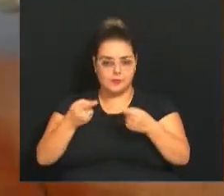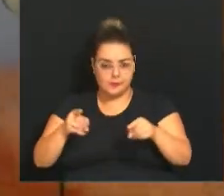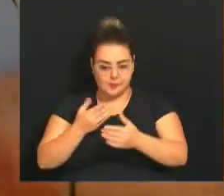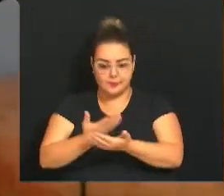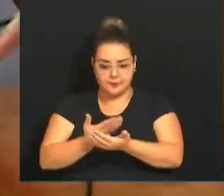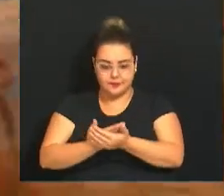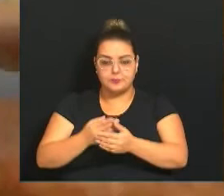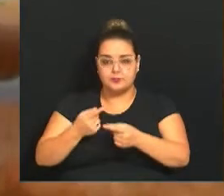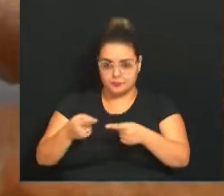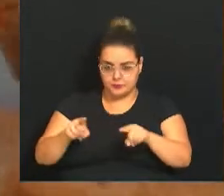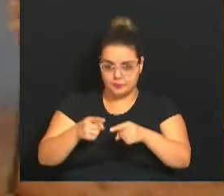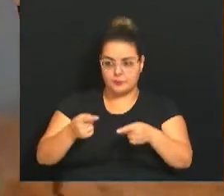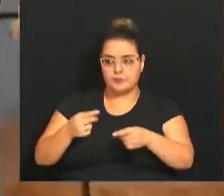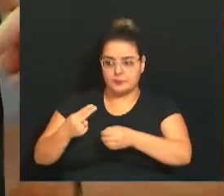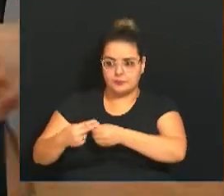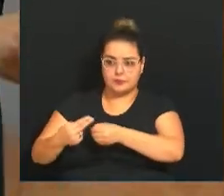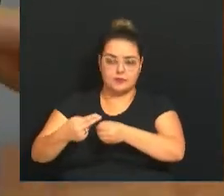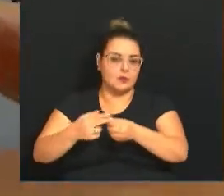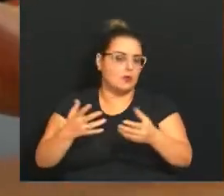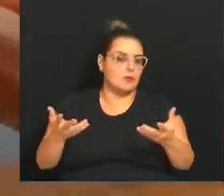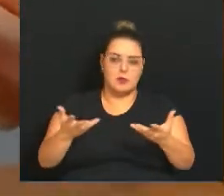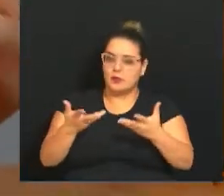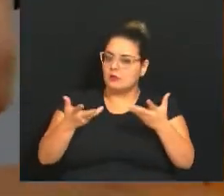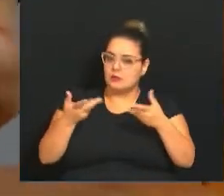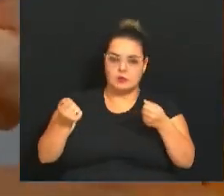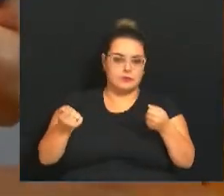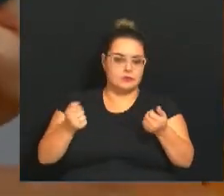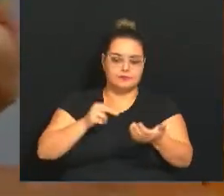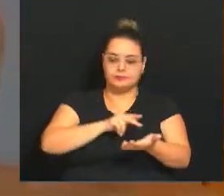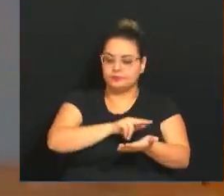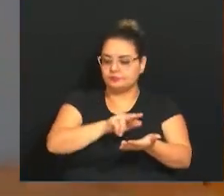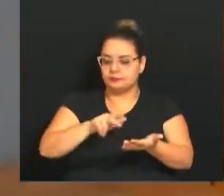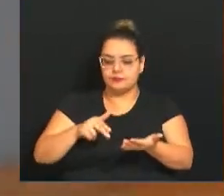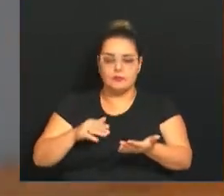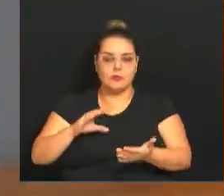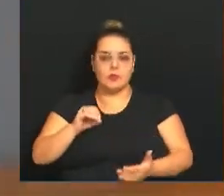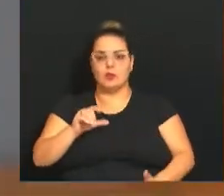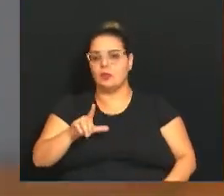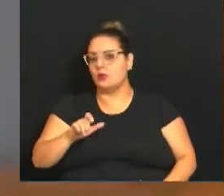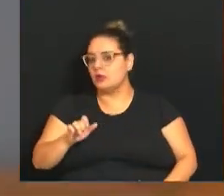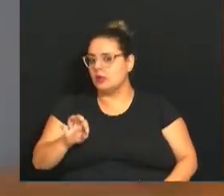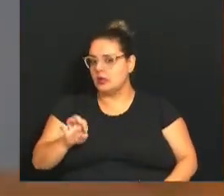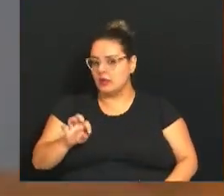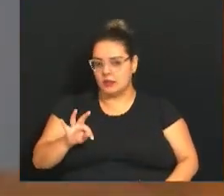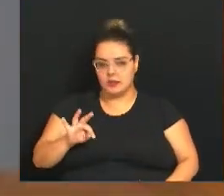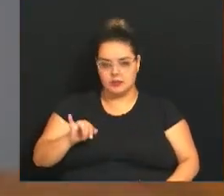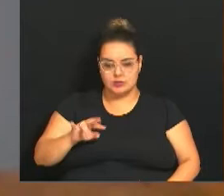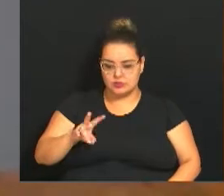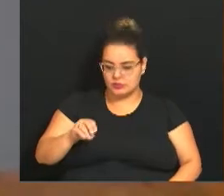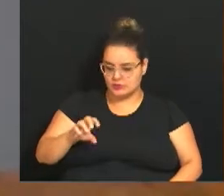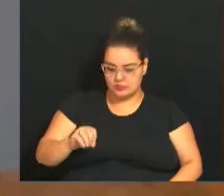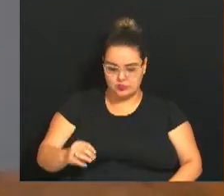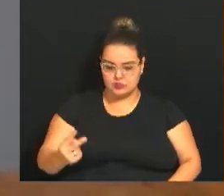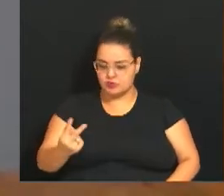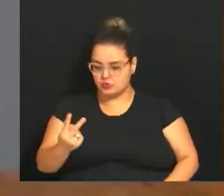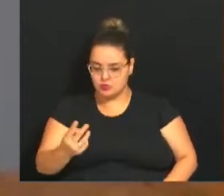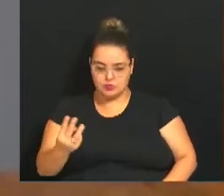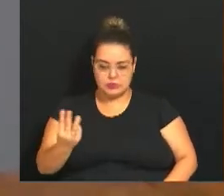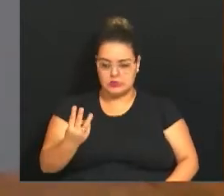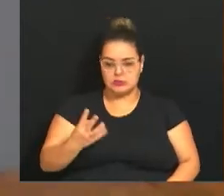Unicamp são incríveis, assim, tem vários coletivos, duplas, trios, pessoas que se